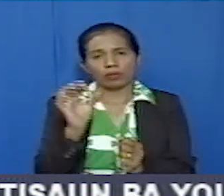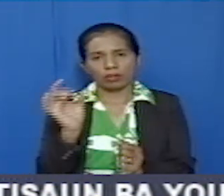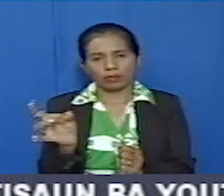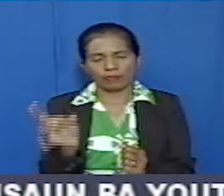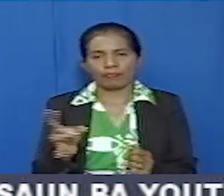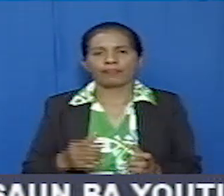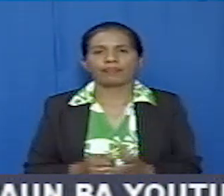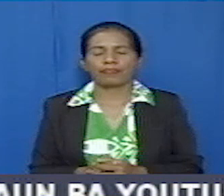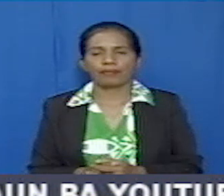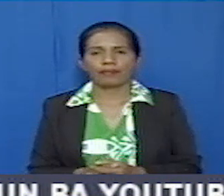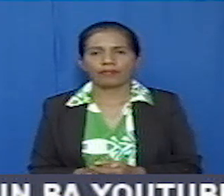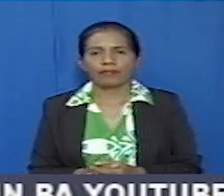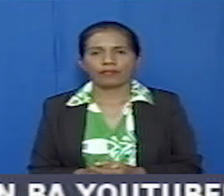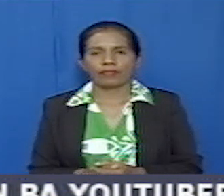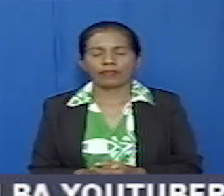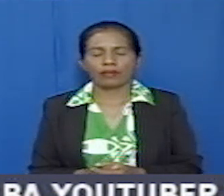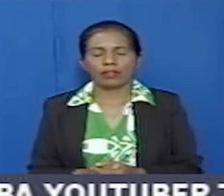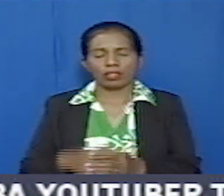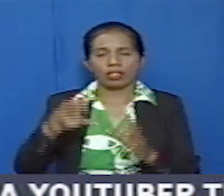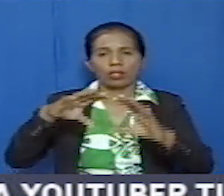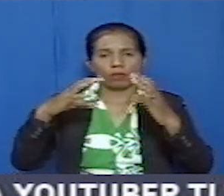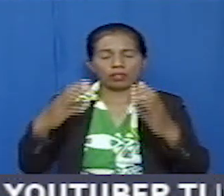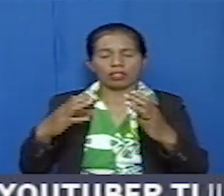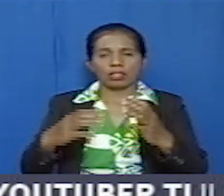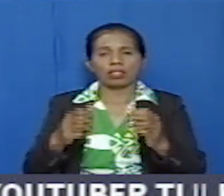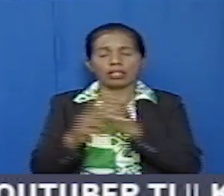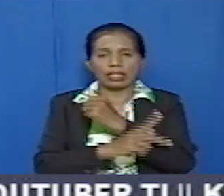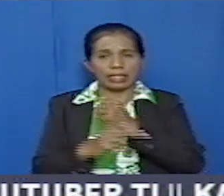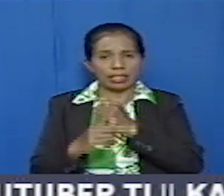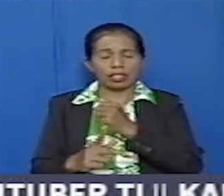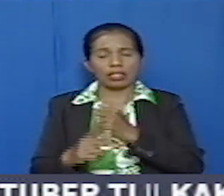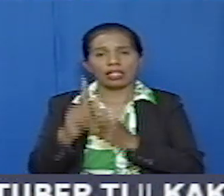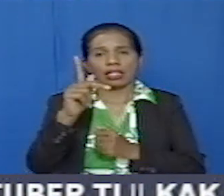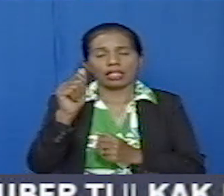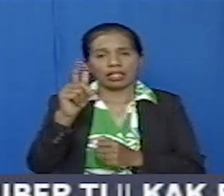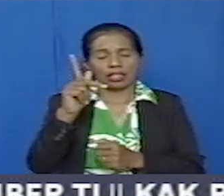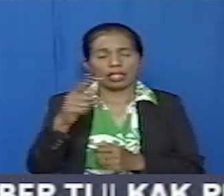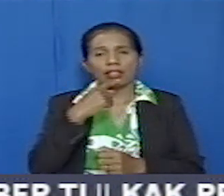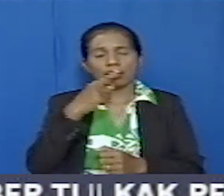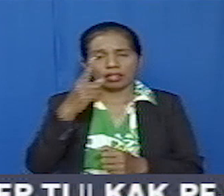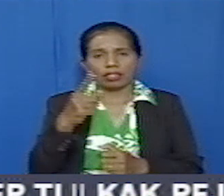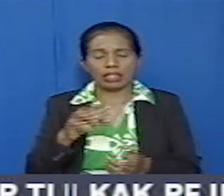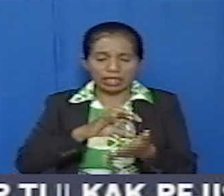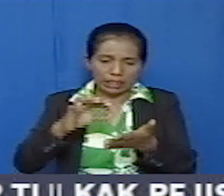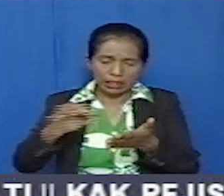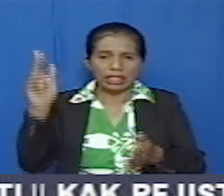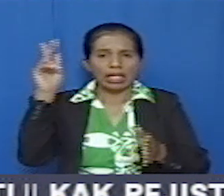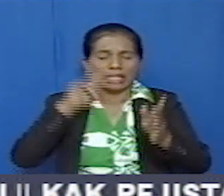Hitunulu. Comissário Comissão Anticorrupção, Sérgio Ornai Hactuir, além de resista